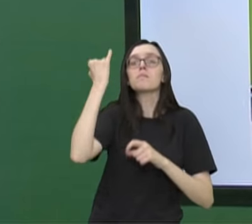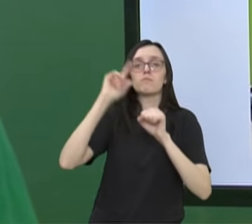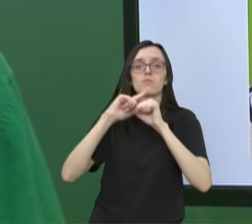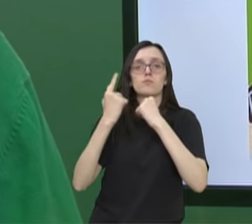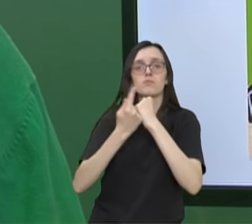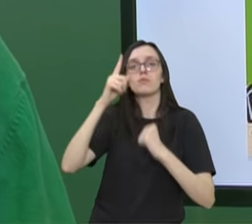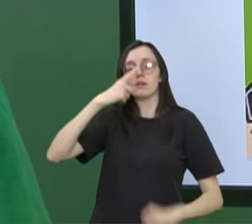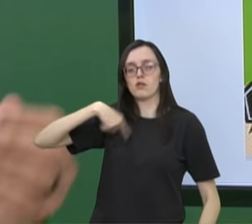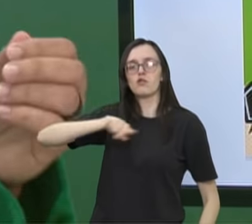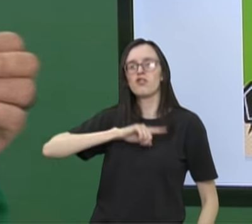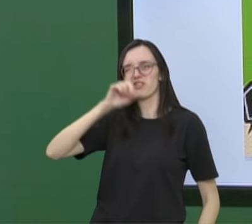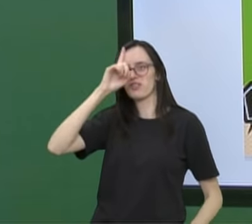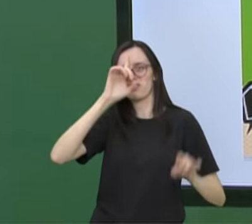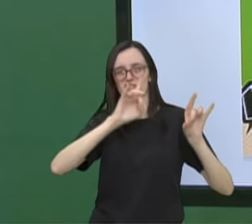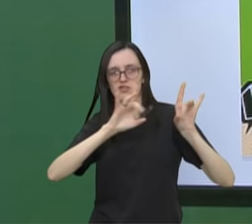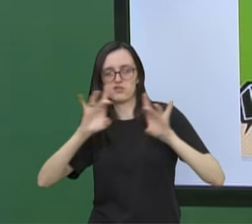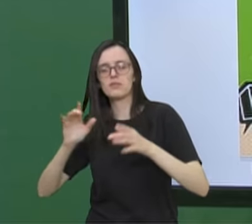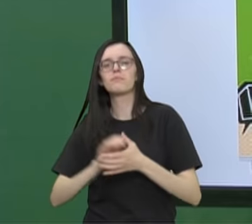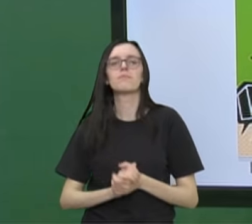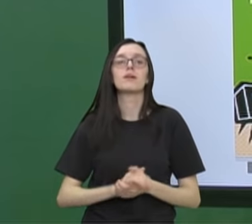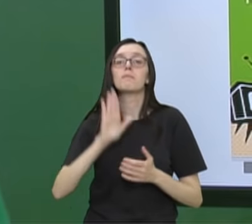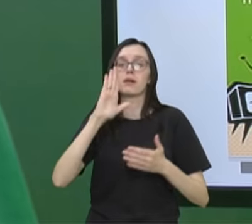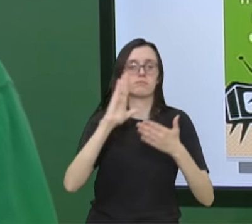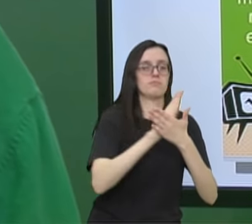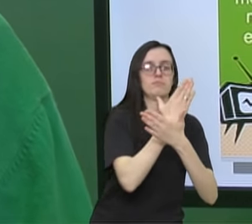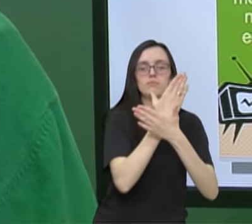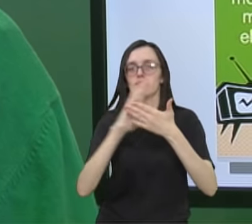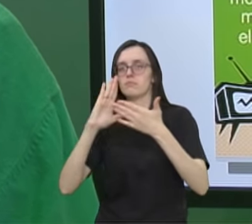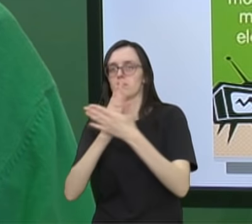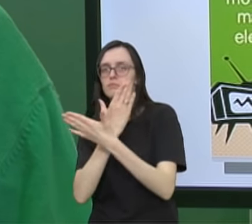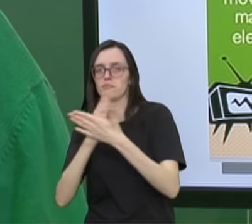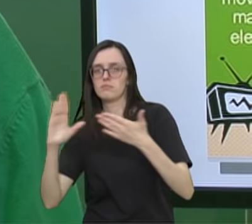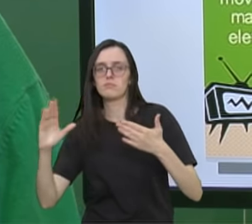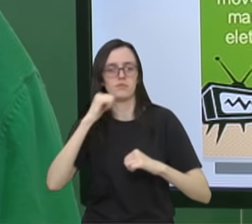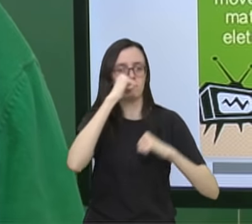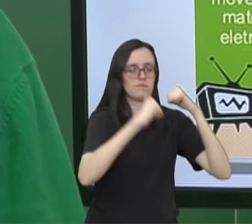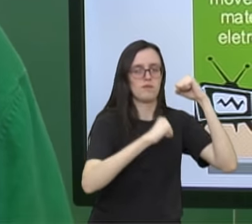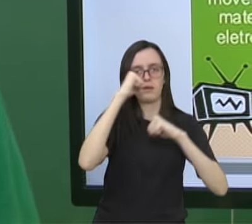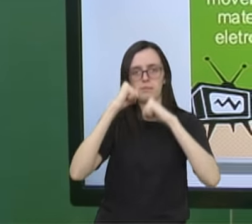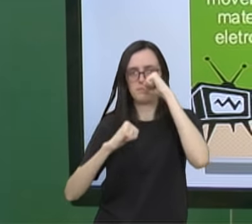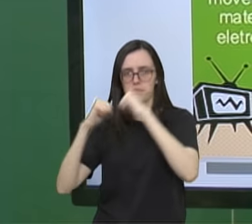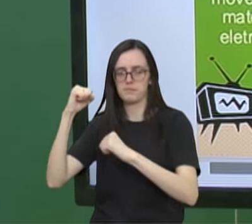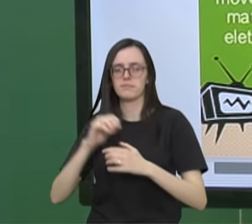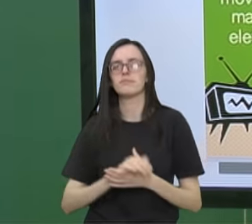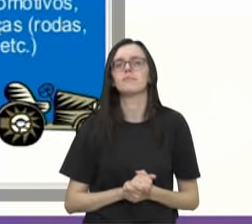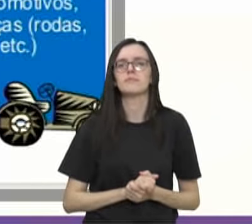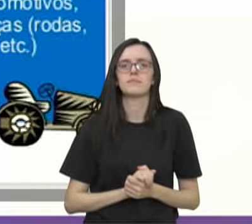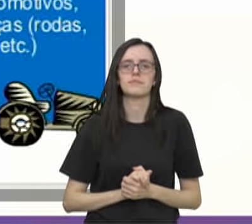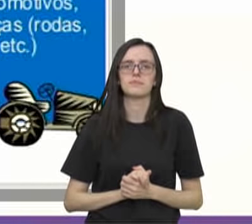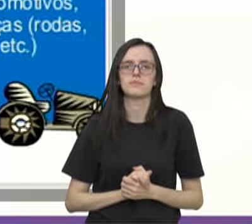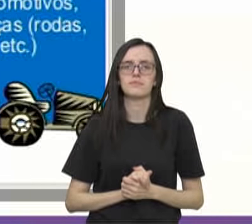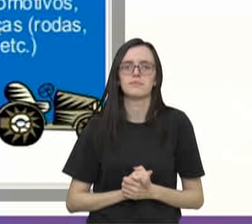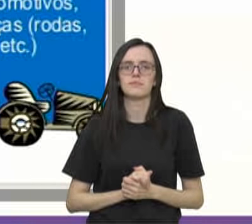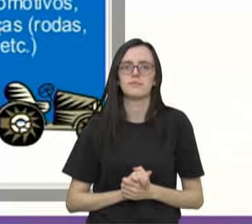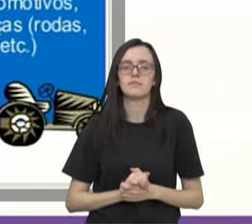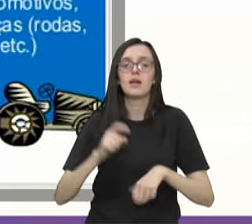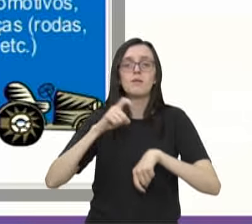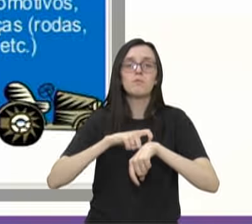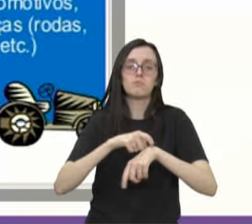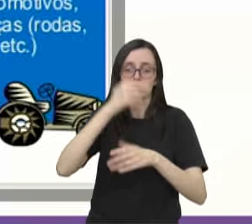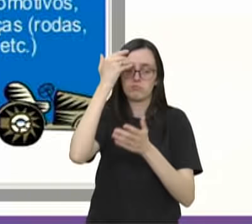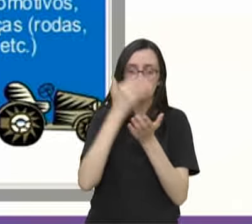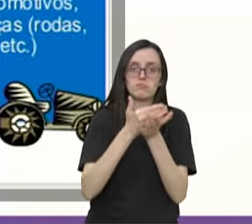geografia para o nosso dia a dia na classificação que as indústrias apresentam então a partir do momento